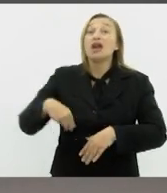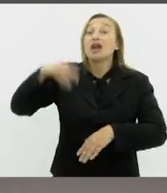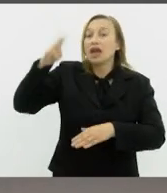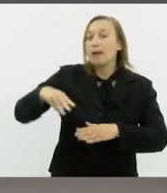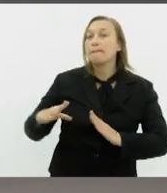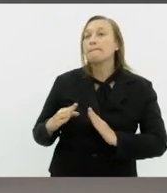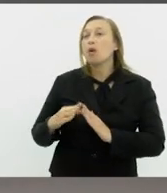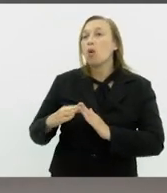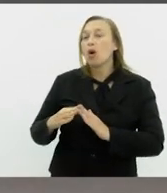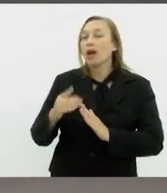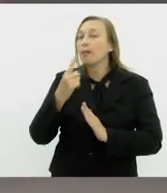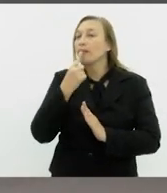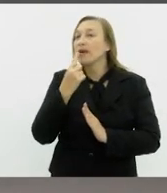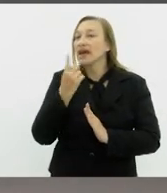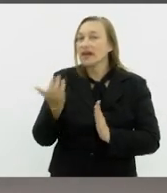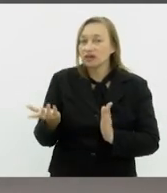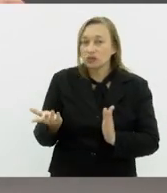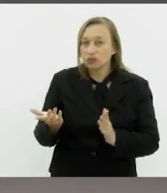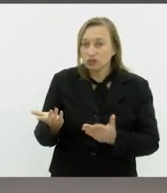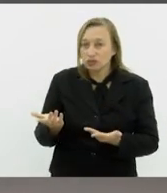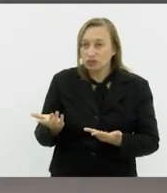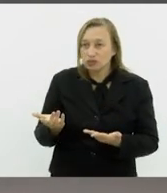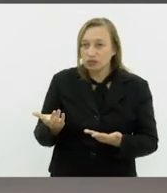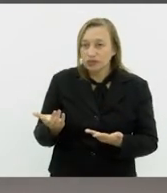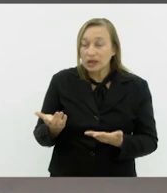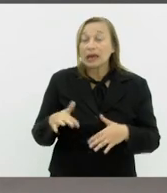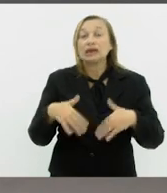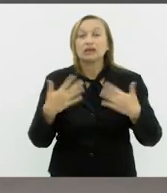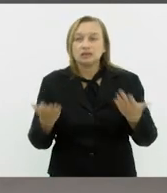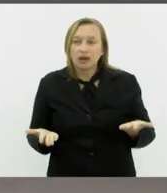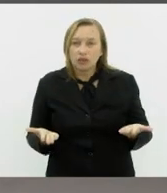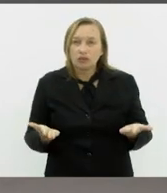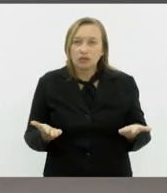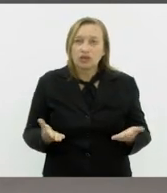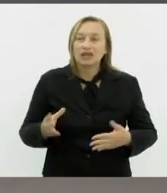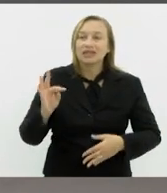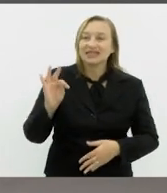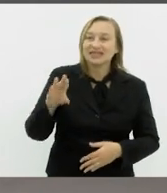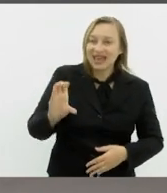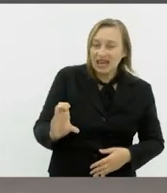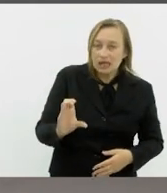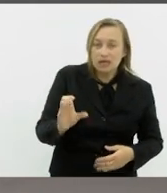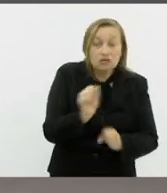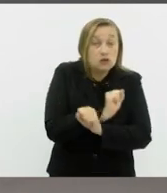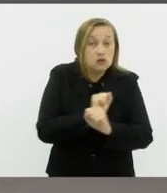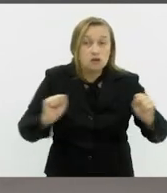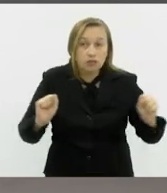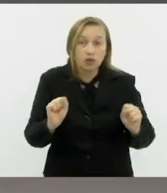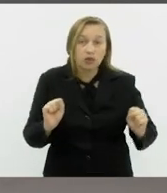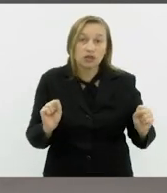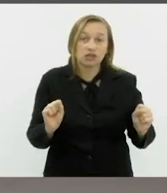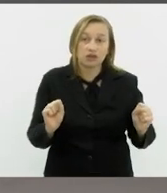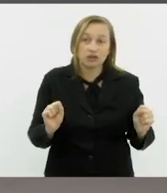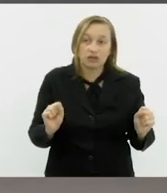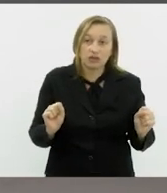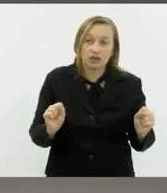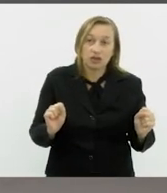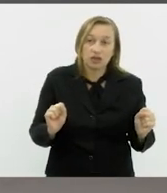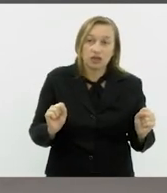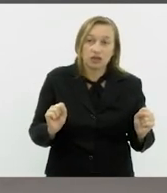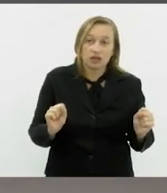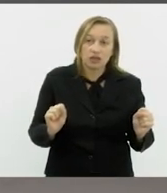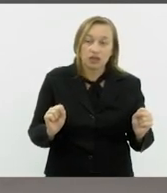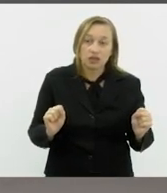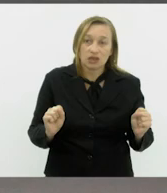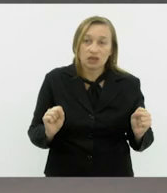barulho no Jardim Botânico, mas no Corme Velho fica um absurdo. Então é isso. TAC, é impossível fazer TAC passando sob